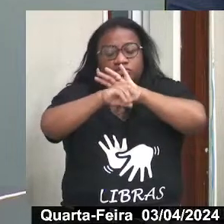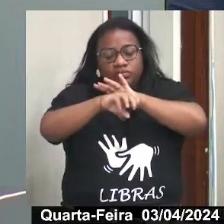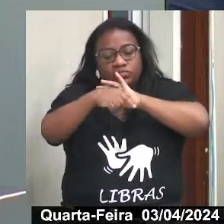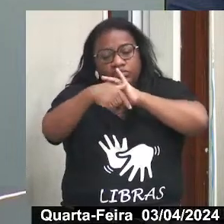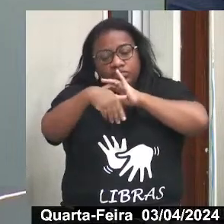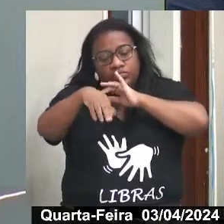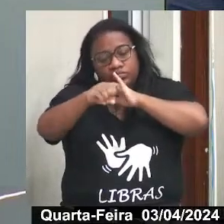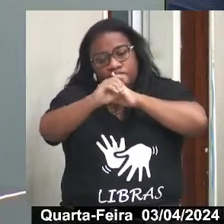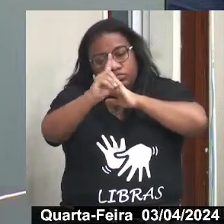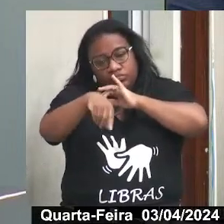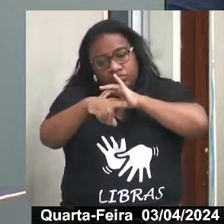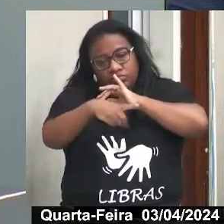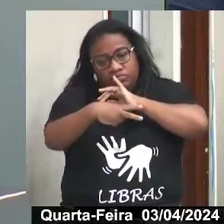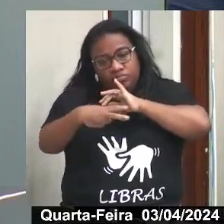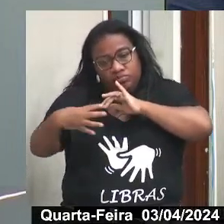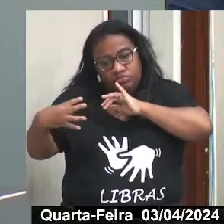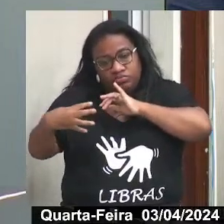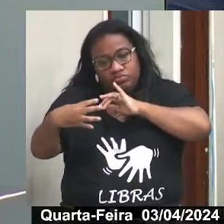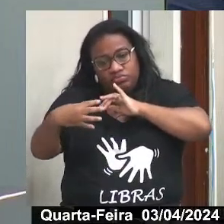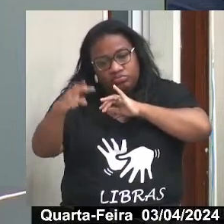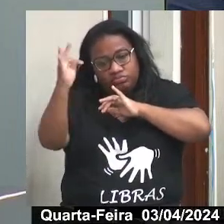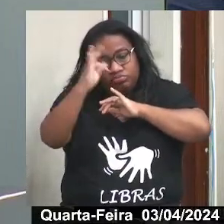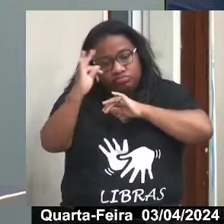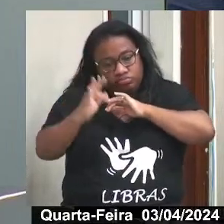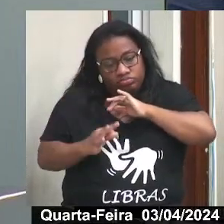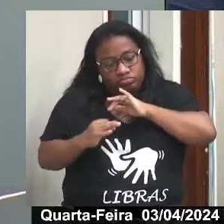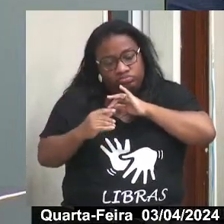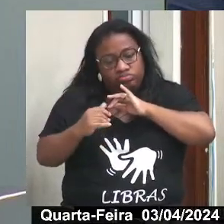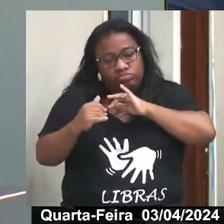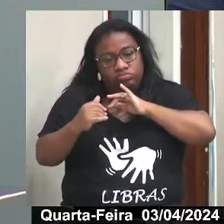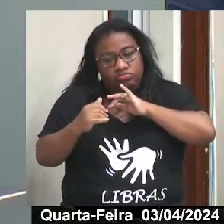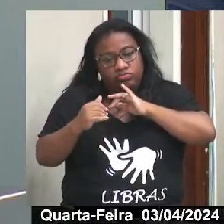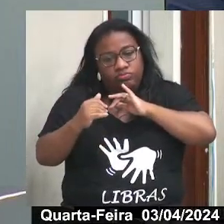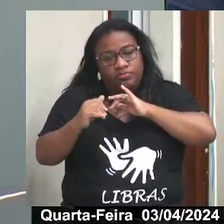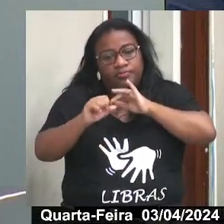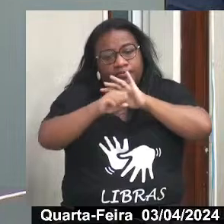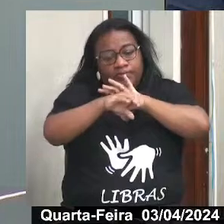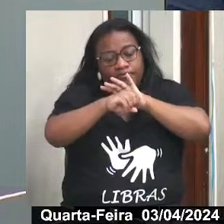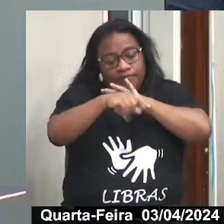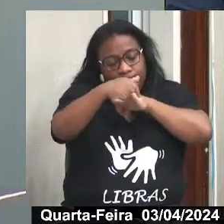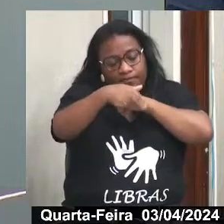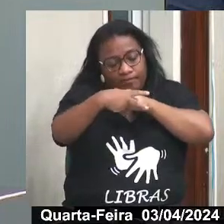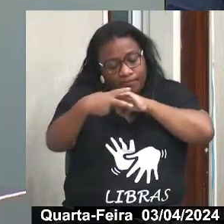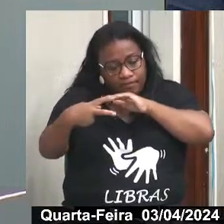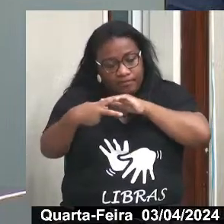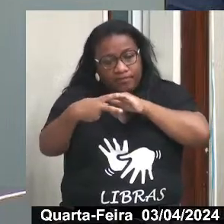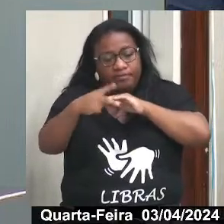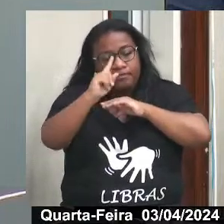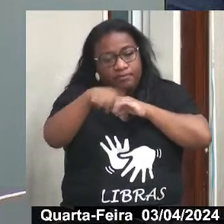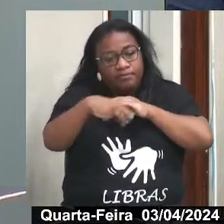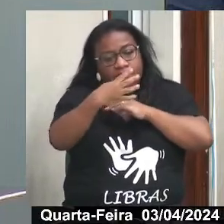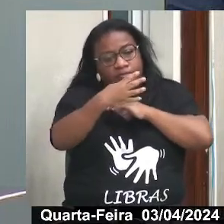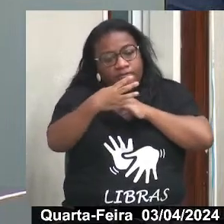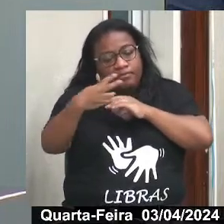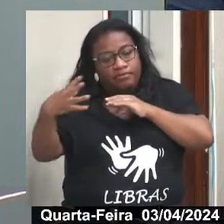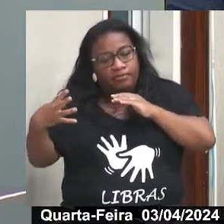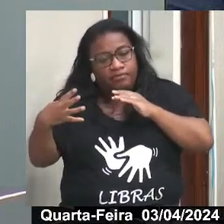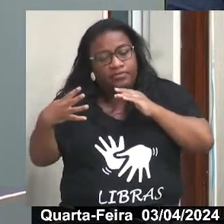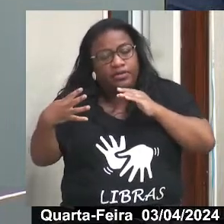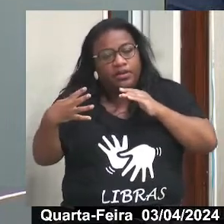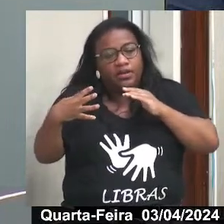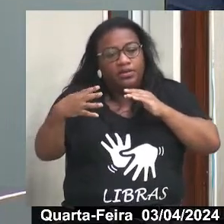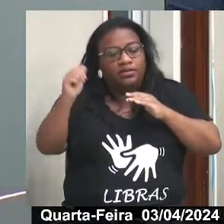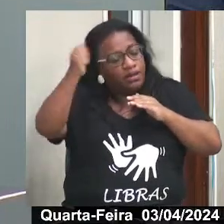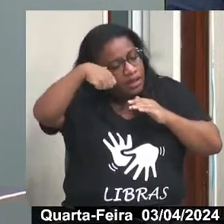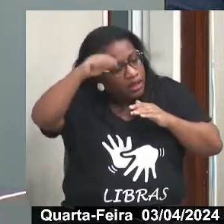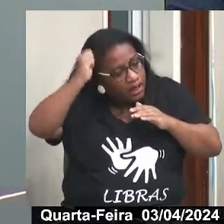Indicação 70/24, de autoria do vereador Flávio Pereira Lima e Ricardo Almeida dos Santos. Indicação 72/24, de autoria do vereador Flávio Pereira